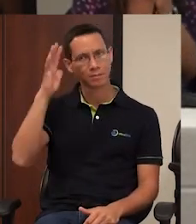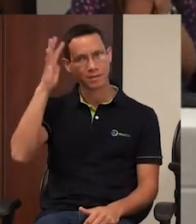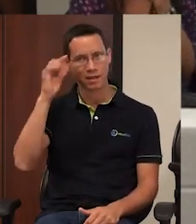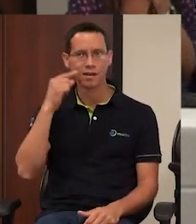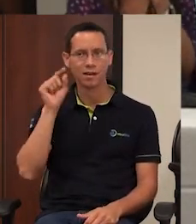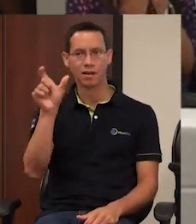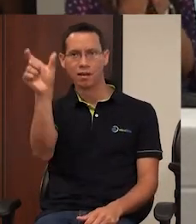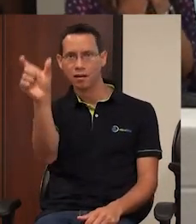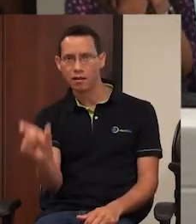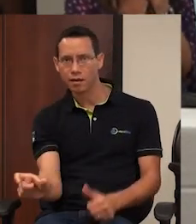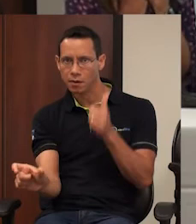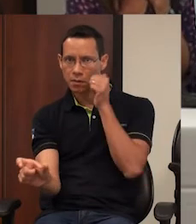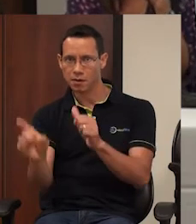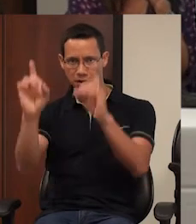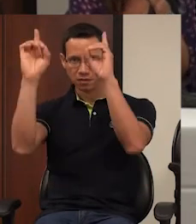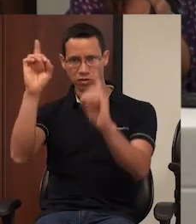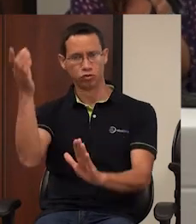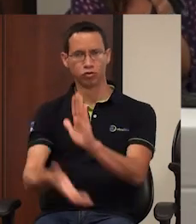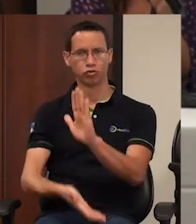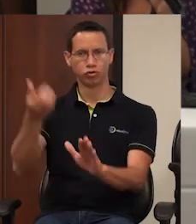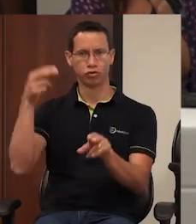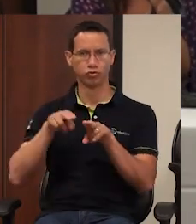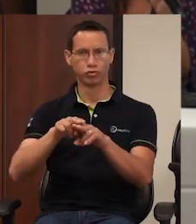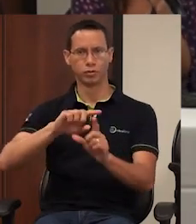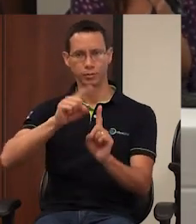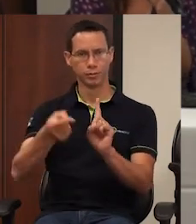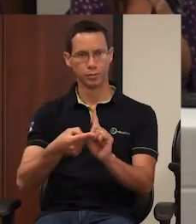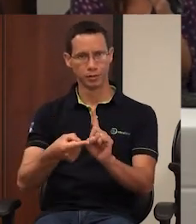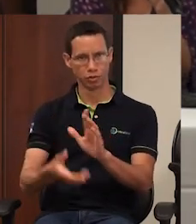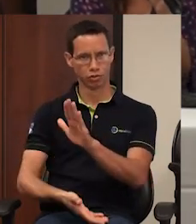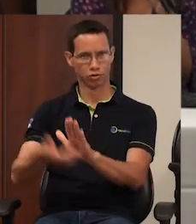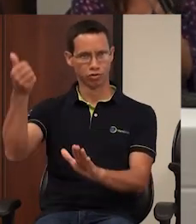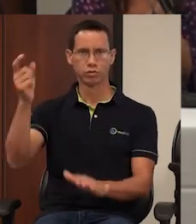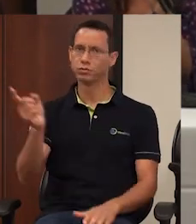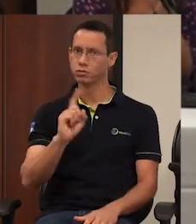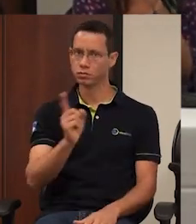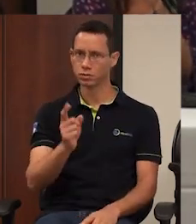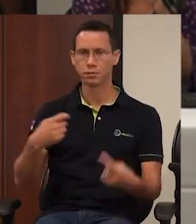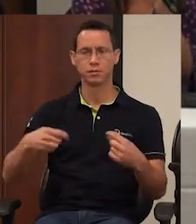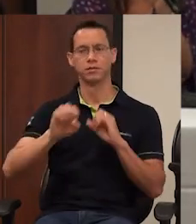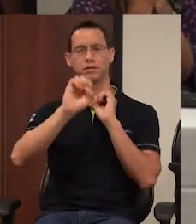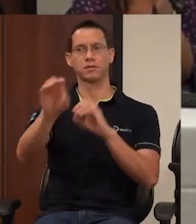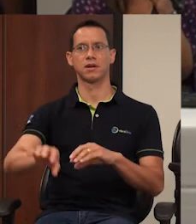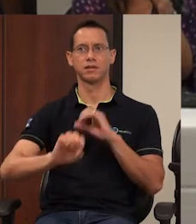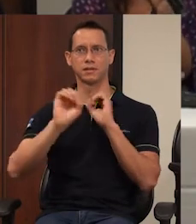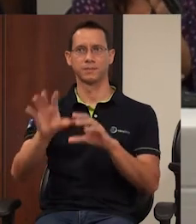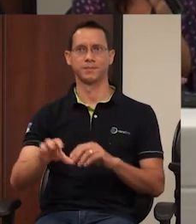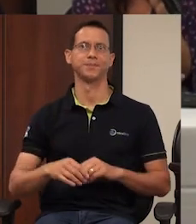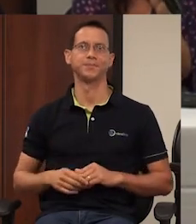pessoa, de uma mulher com deficiência, de jeito nenhum. Ela tem que ser ensinada.